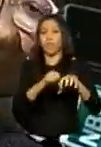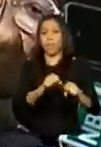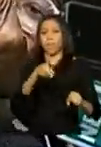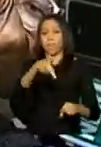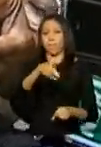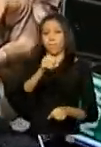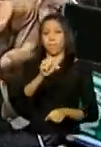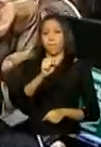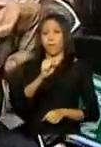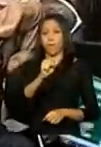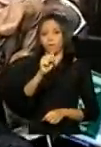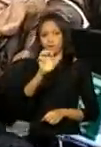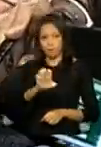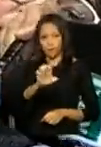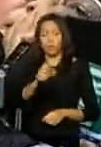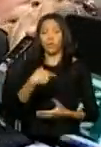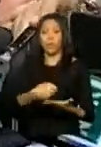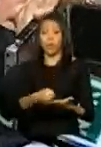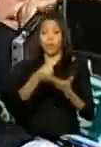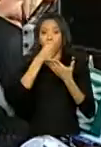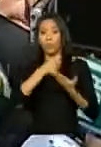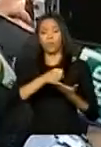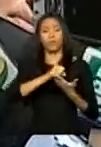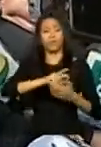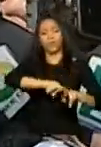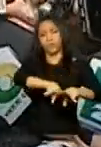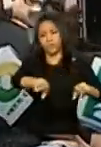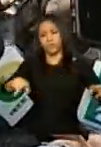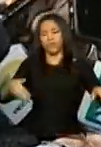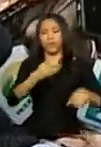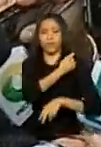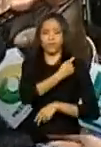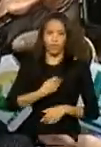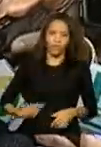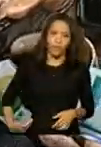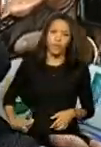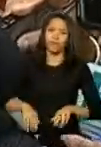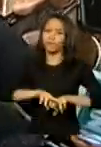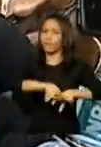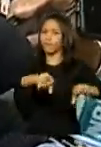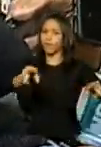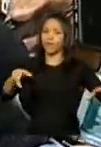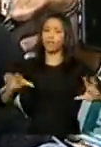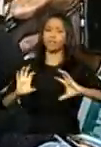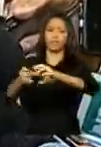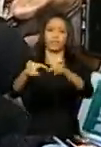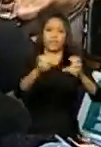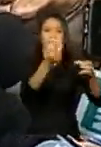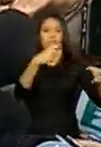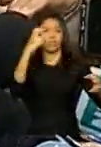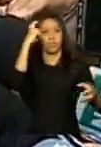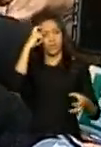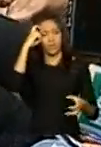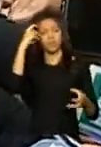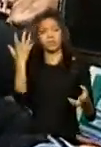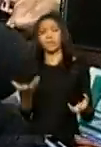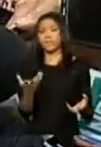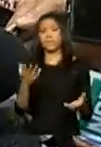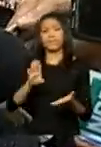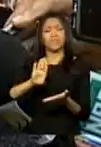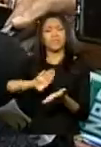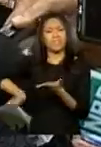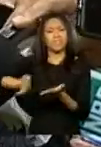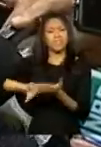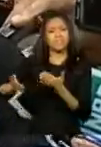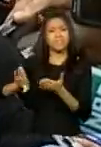apoio surpreendente de todo o governo. Todas as áreas culturais estão aqui, de todo o Brasil. Então, uma questão secundária, não vamos fazer com